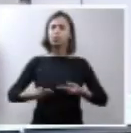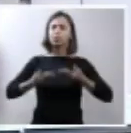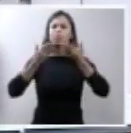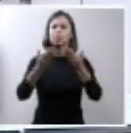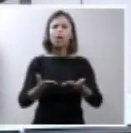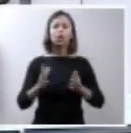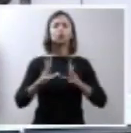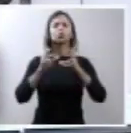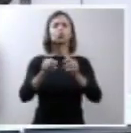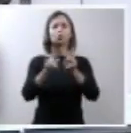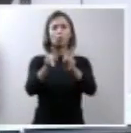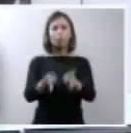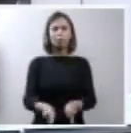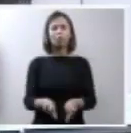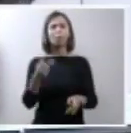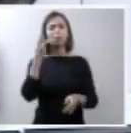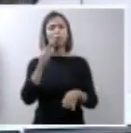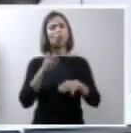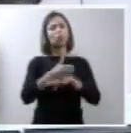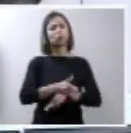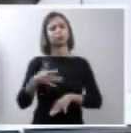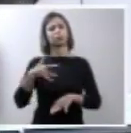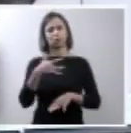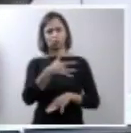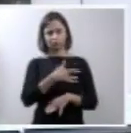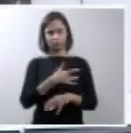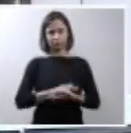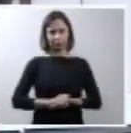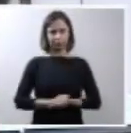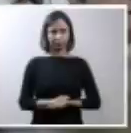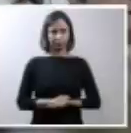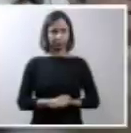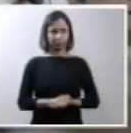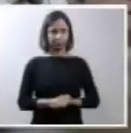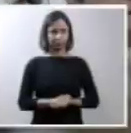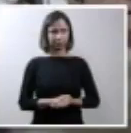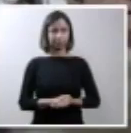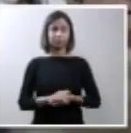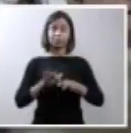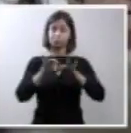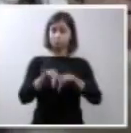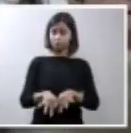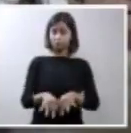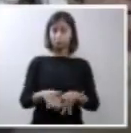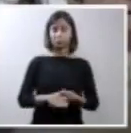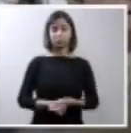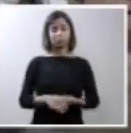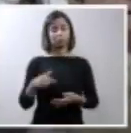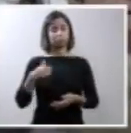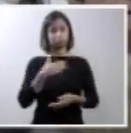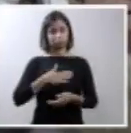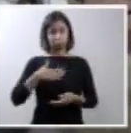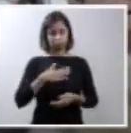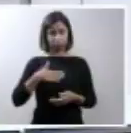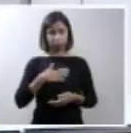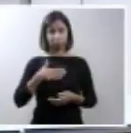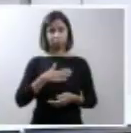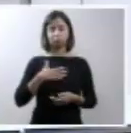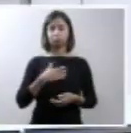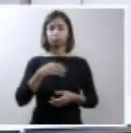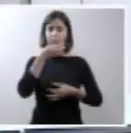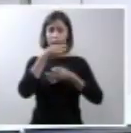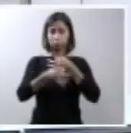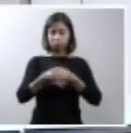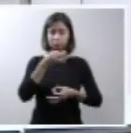gratuitamente a toda a população o acesso a esse direito finalmente eu